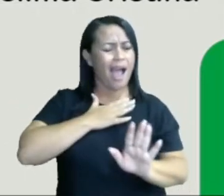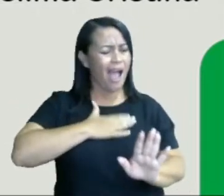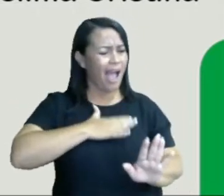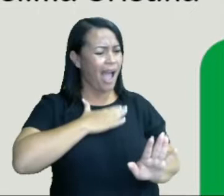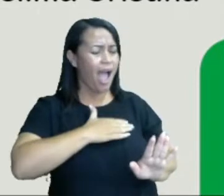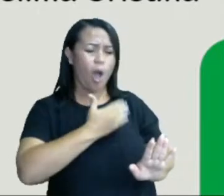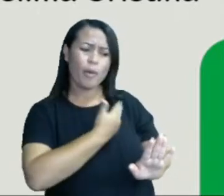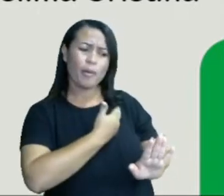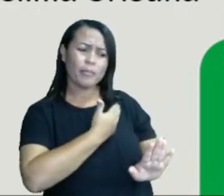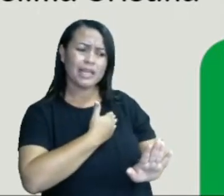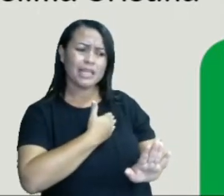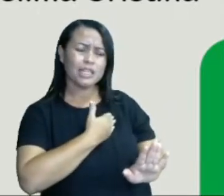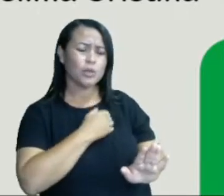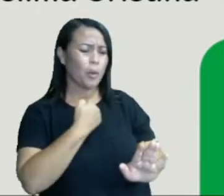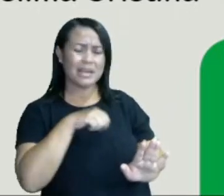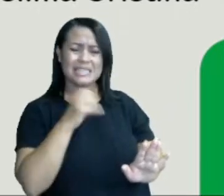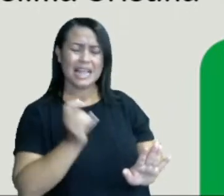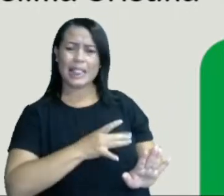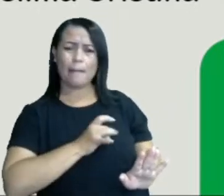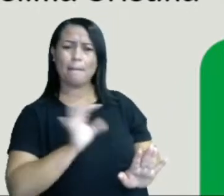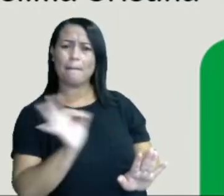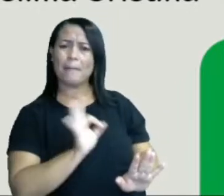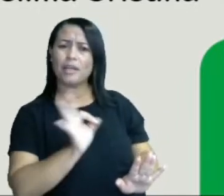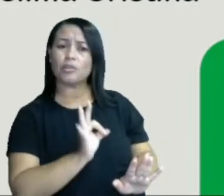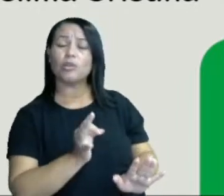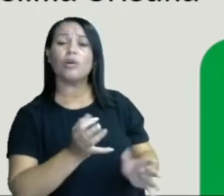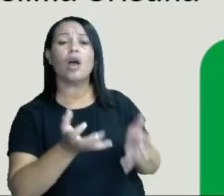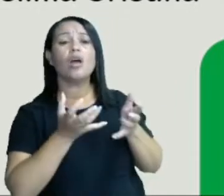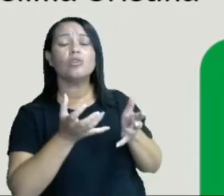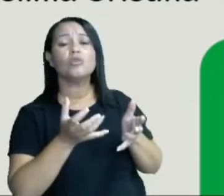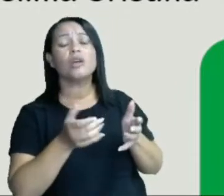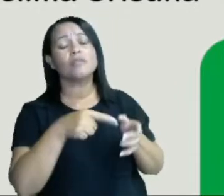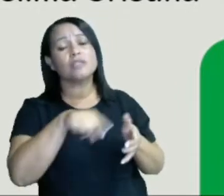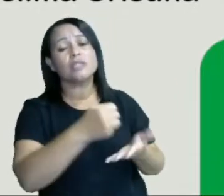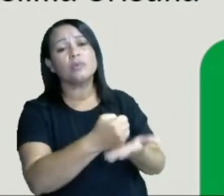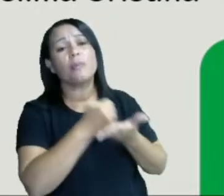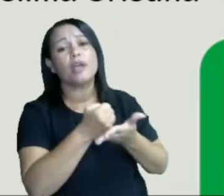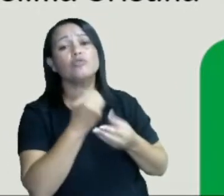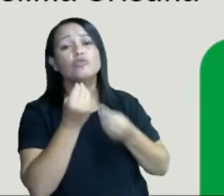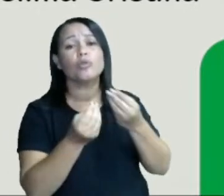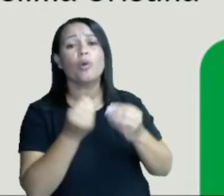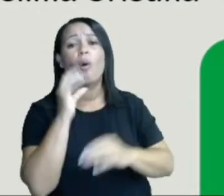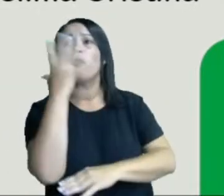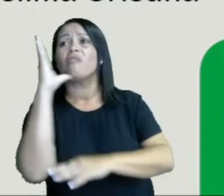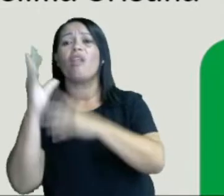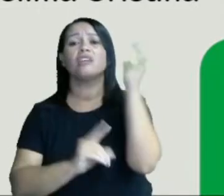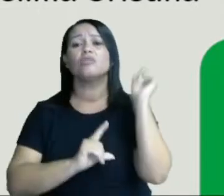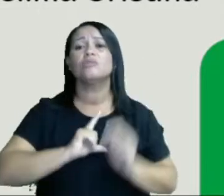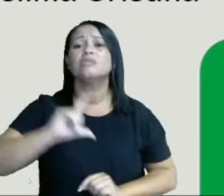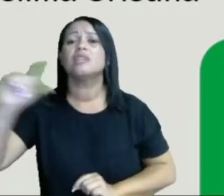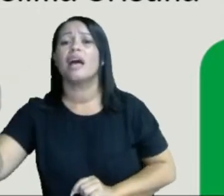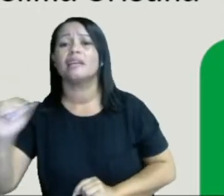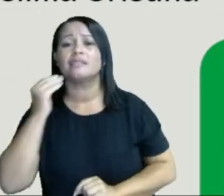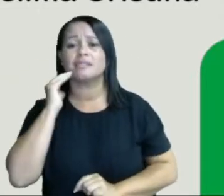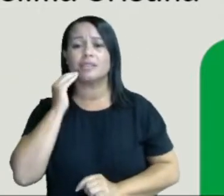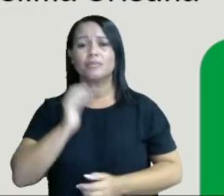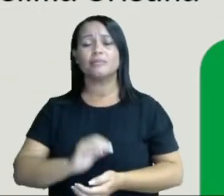"Calma, amiguinhos, não fiquem com medo, só quero que vocês me ajudem a sair daqui."